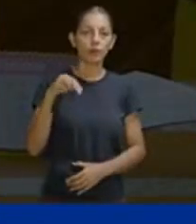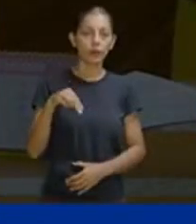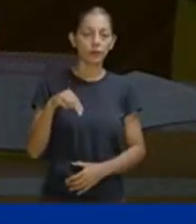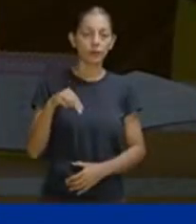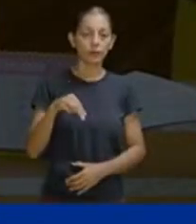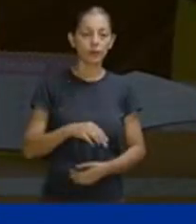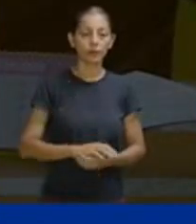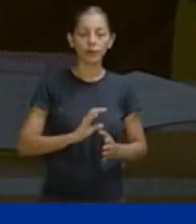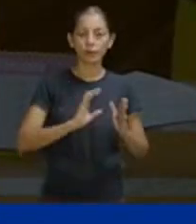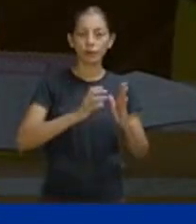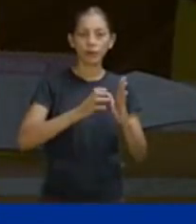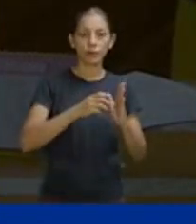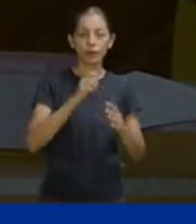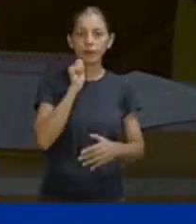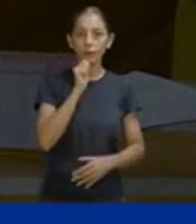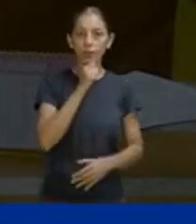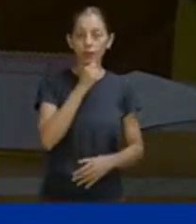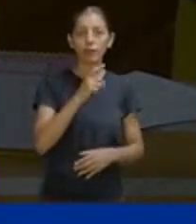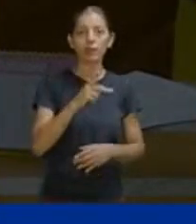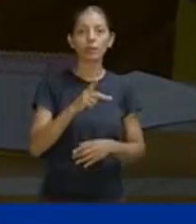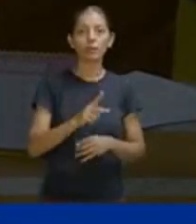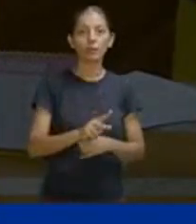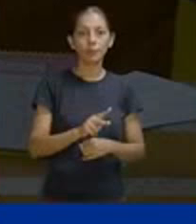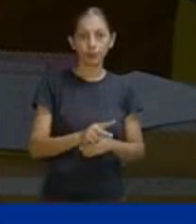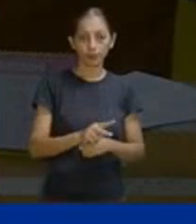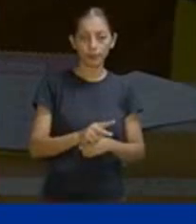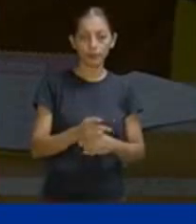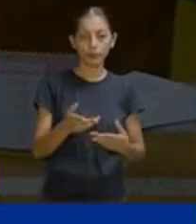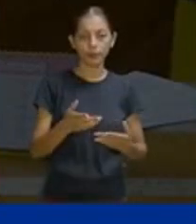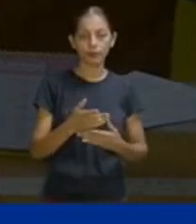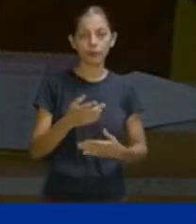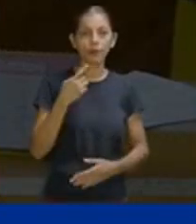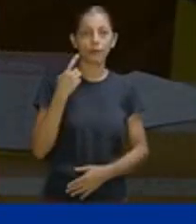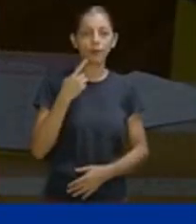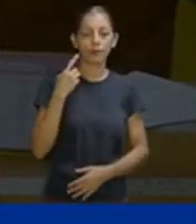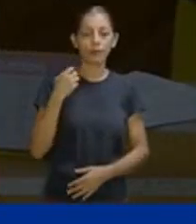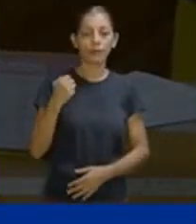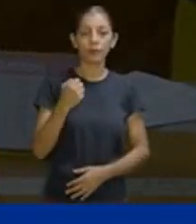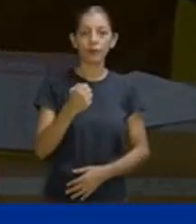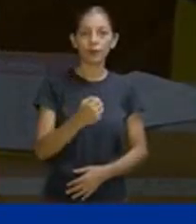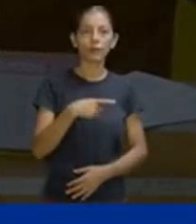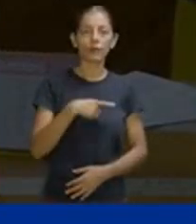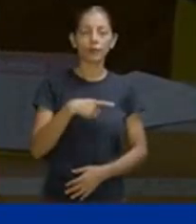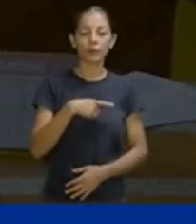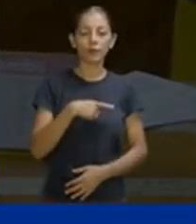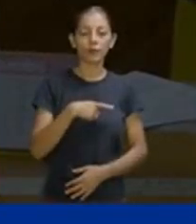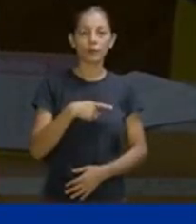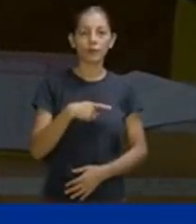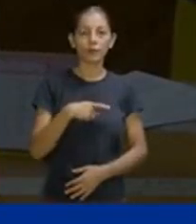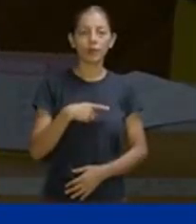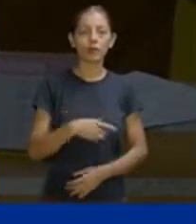Macapá de Esperança. A pedido de sustentação oral da doutora Adriele Lima,